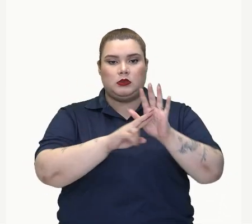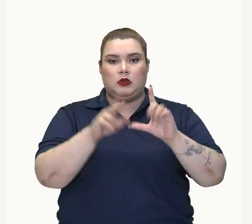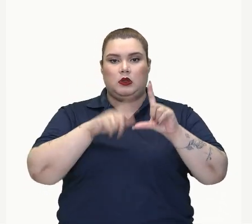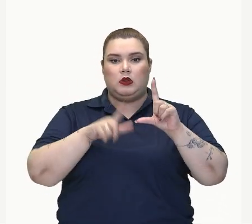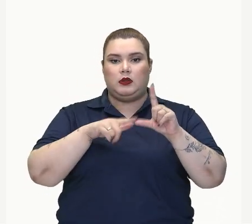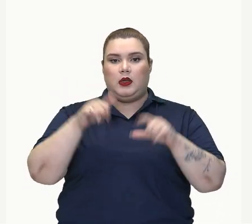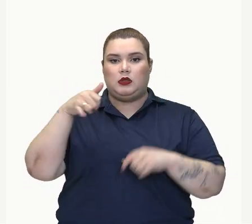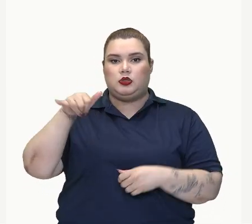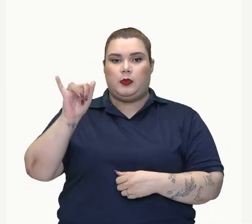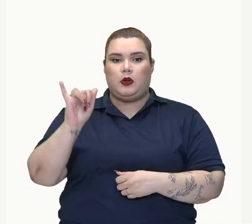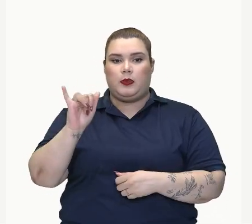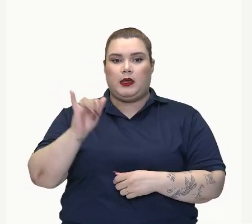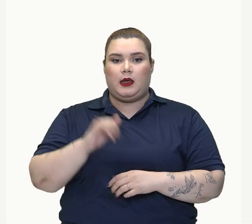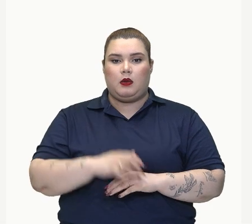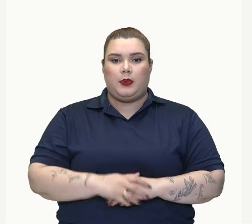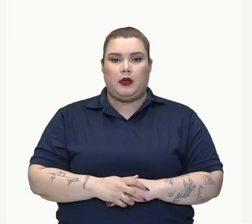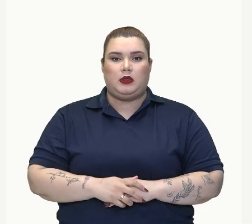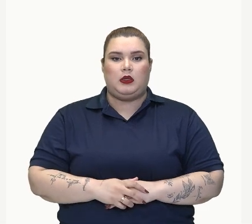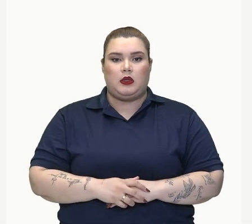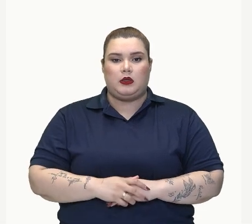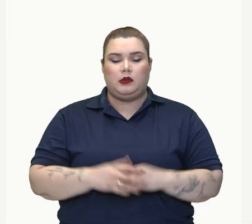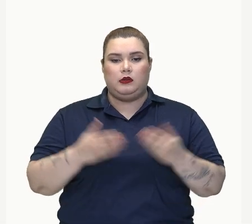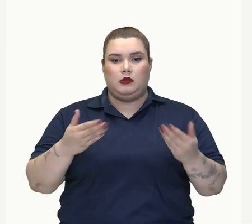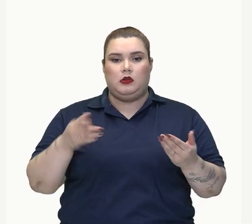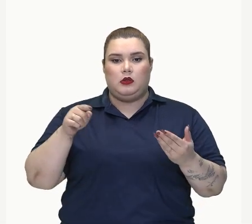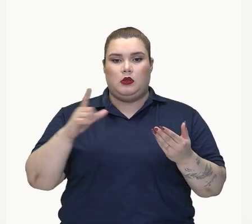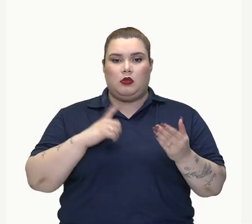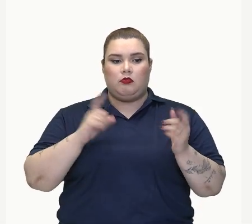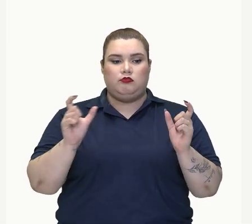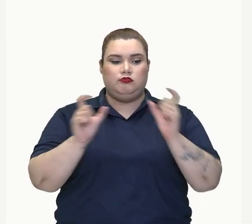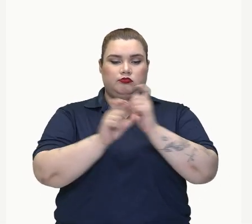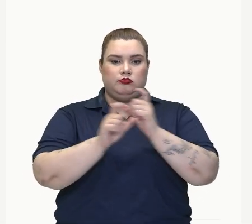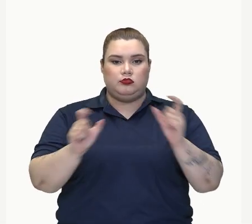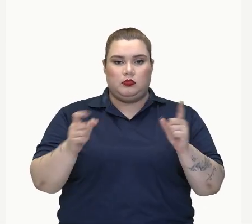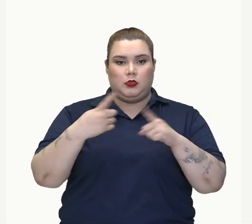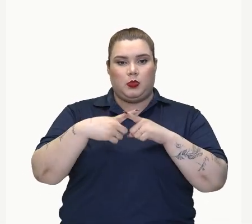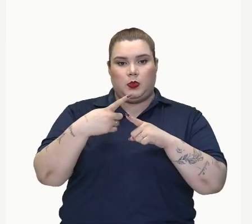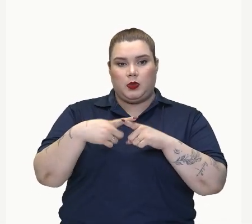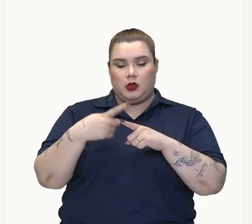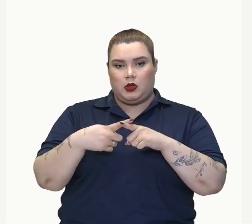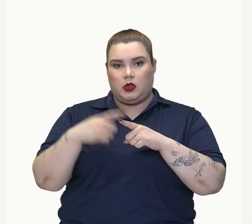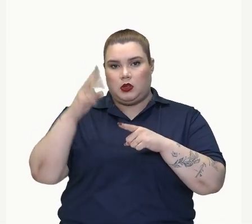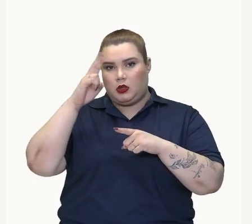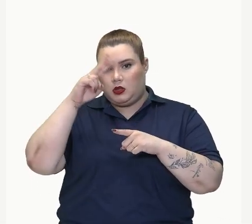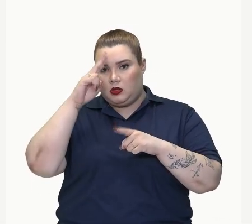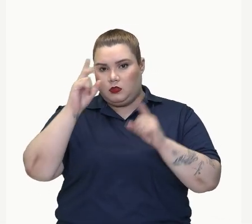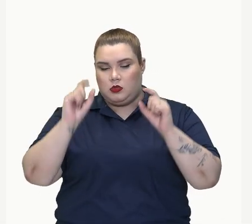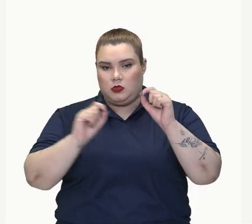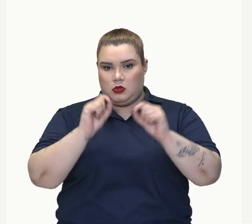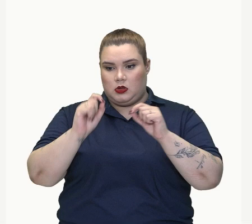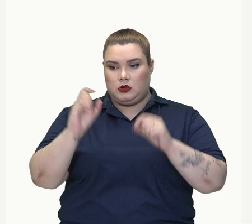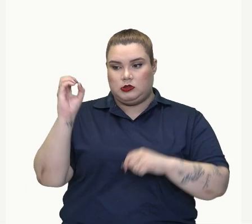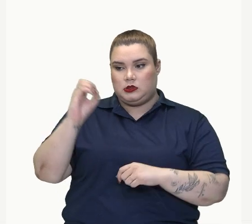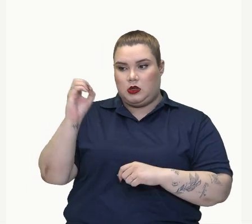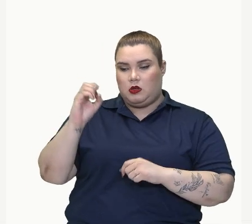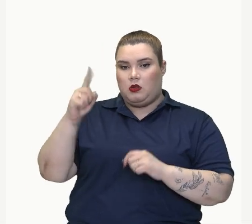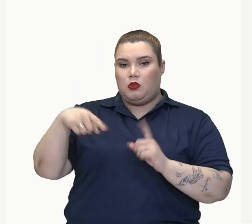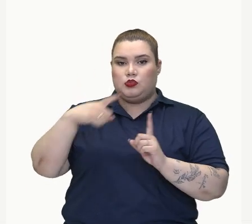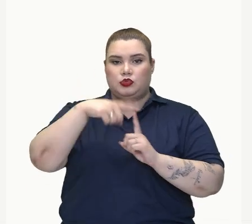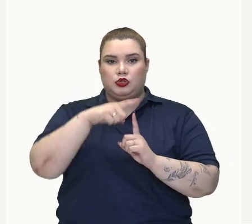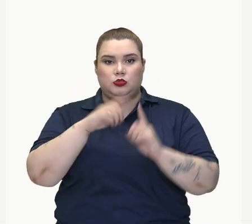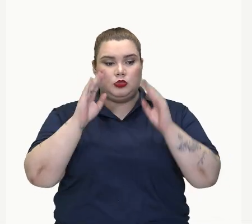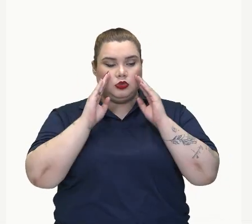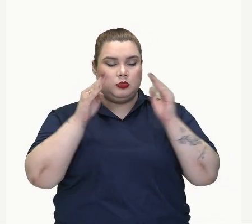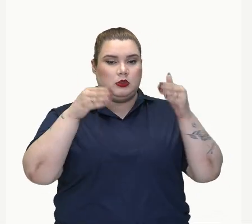dos focos, eles estão zerados porque, lembro mais uma vez, né, que a gente está trabalhando com um tipo específico aqui